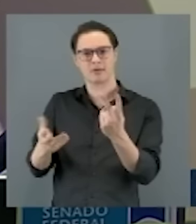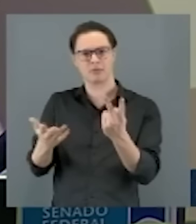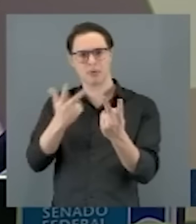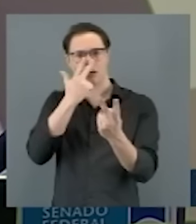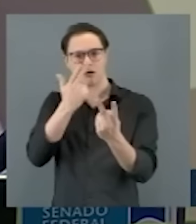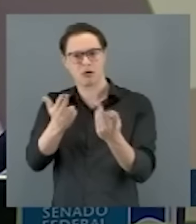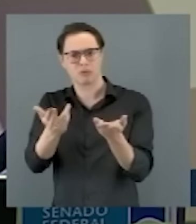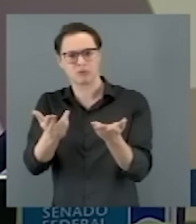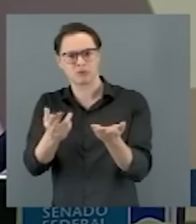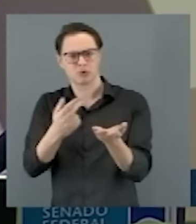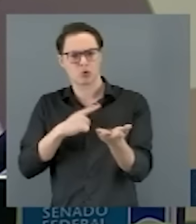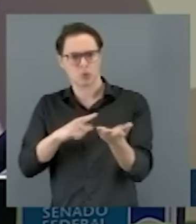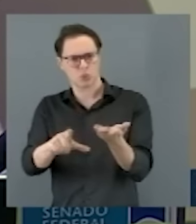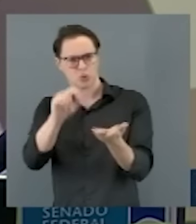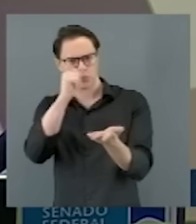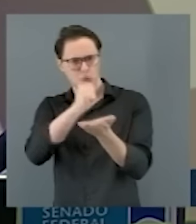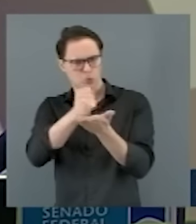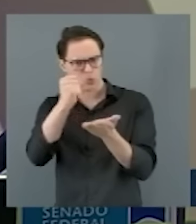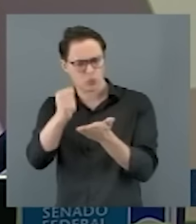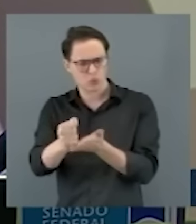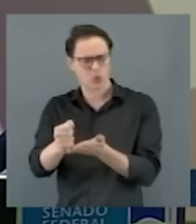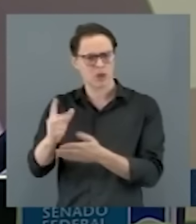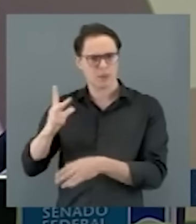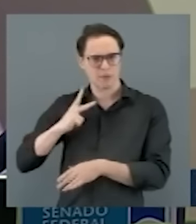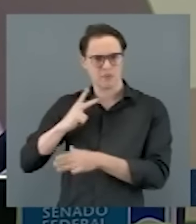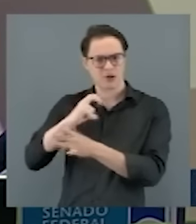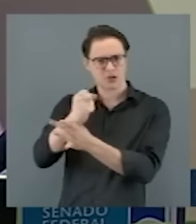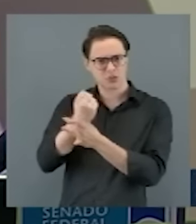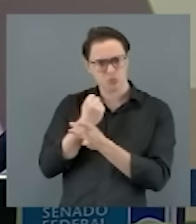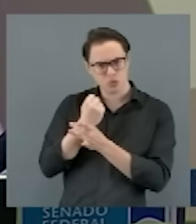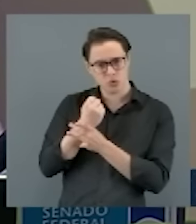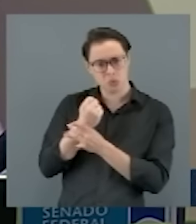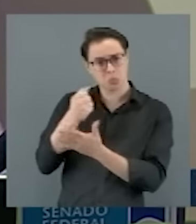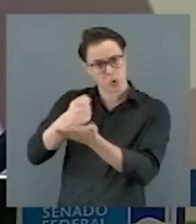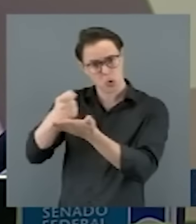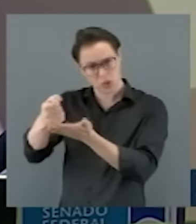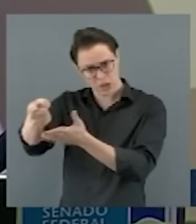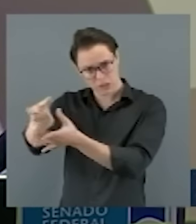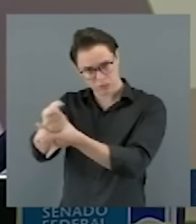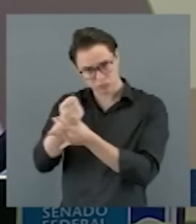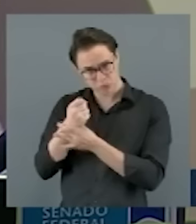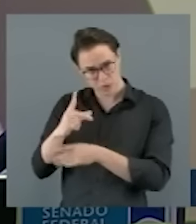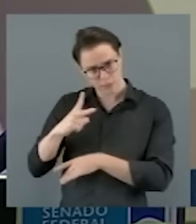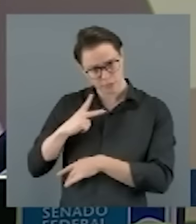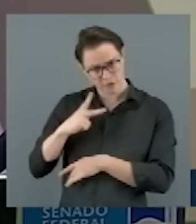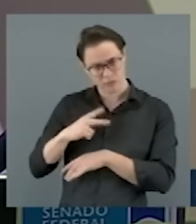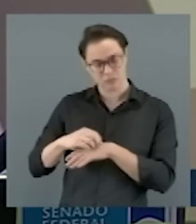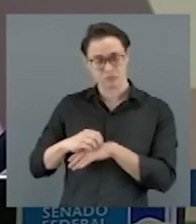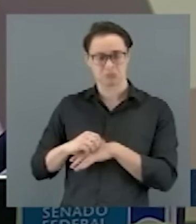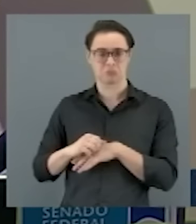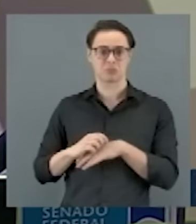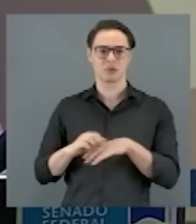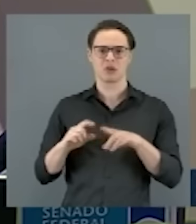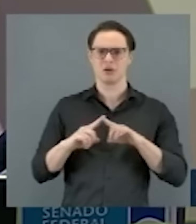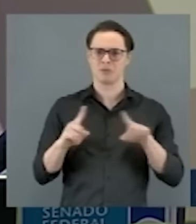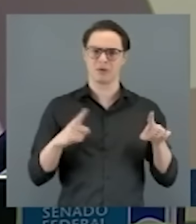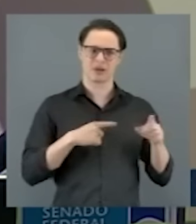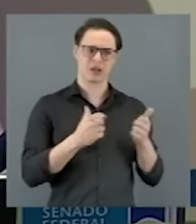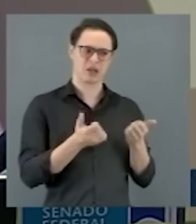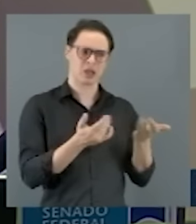Você tem a opção de contratar o seguro privado e o contrata. Mas você não tem a opção de abrir